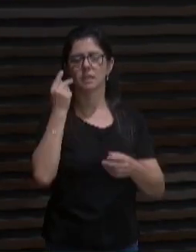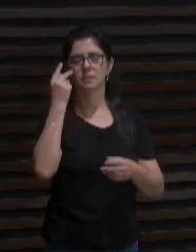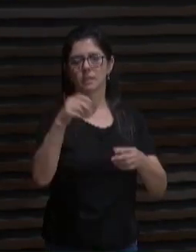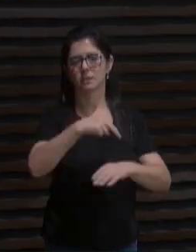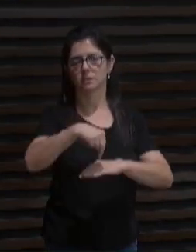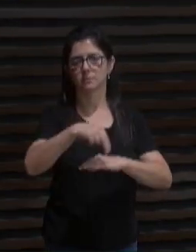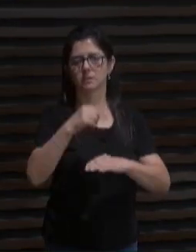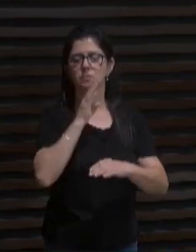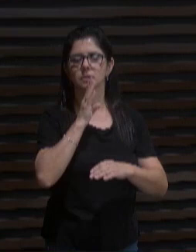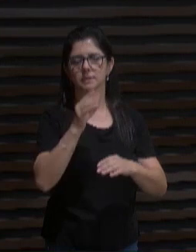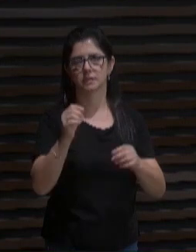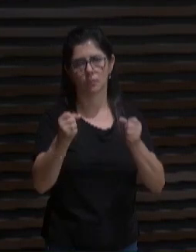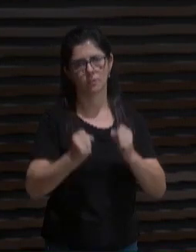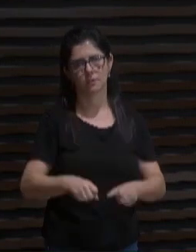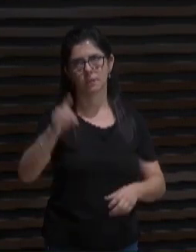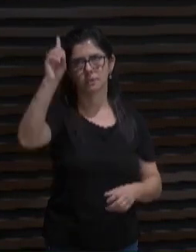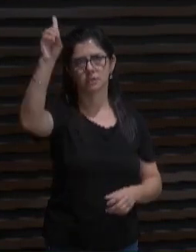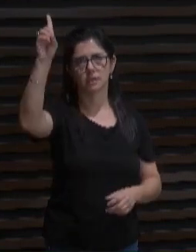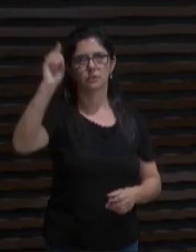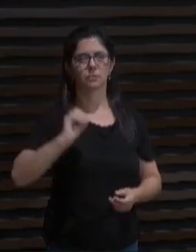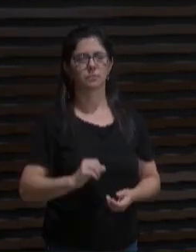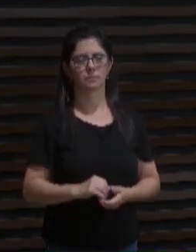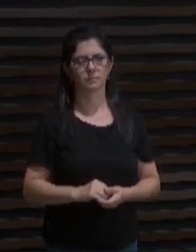um exemplo de oração para nós.